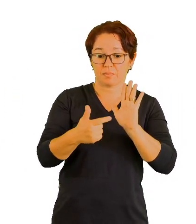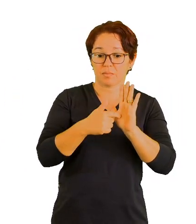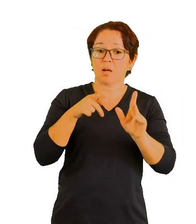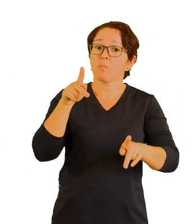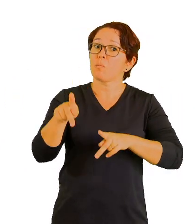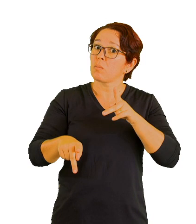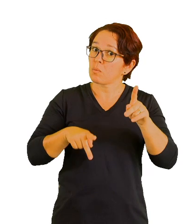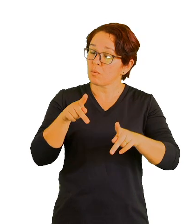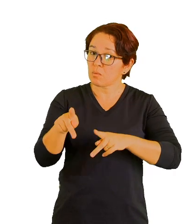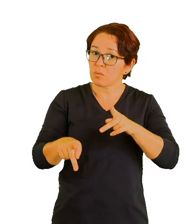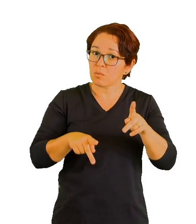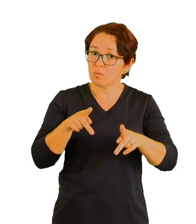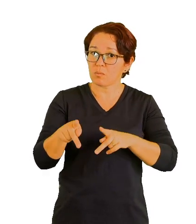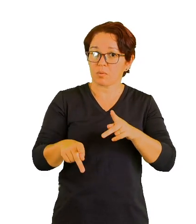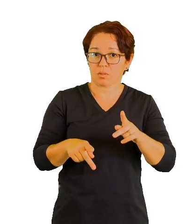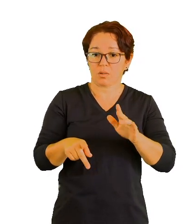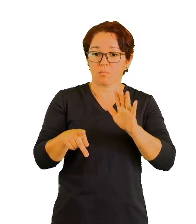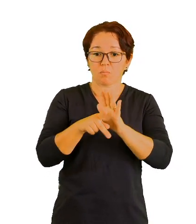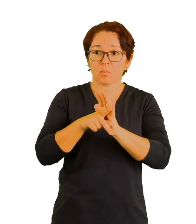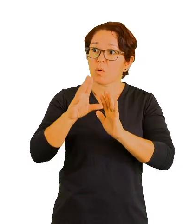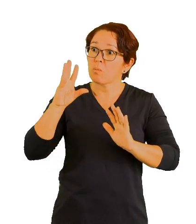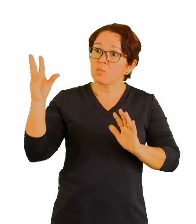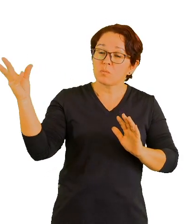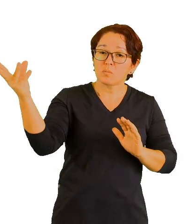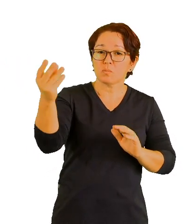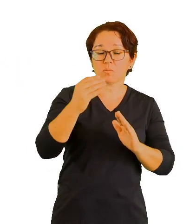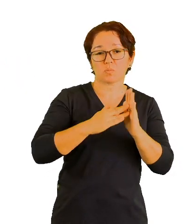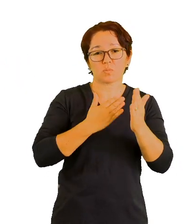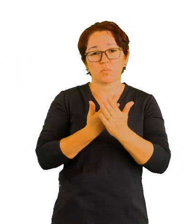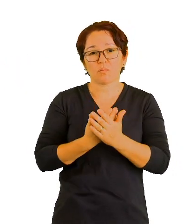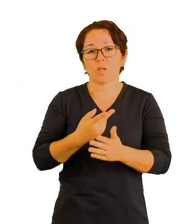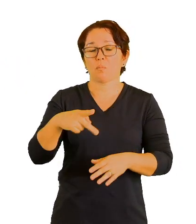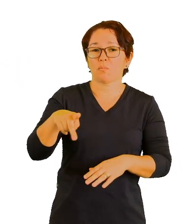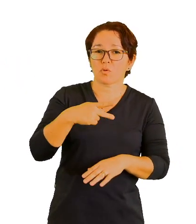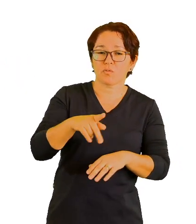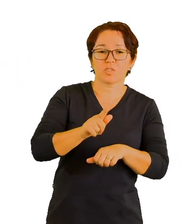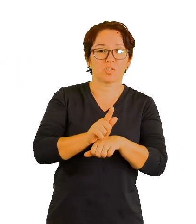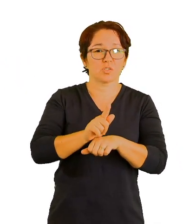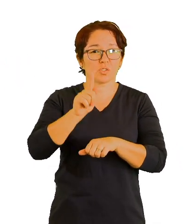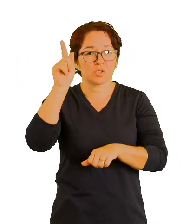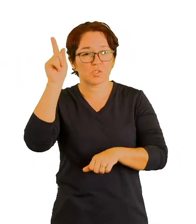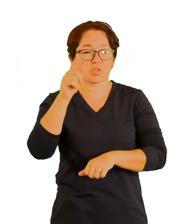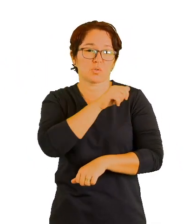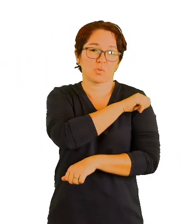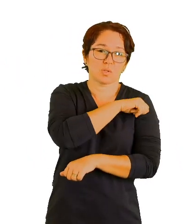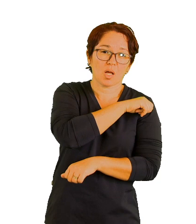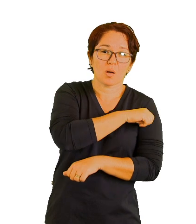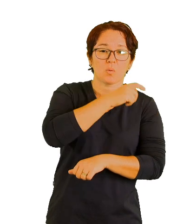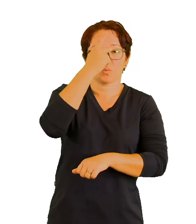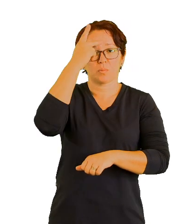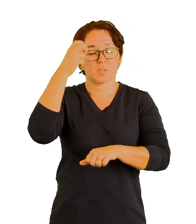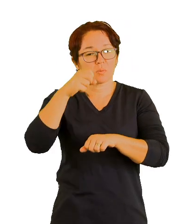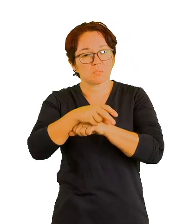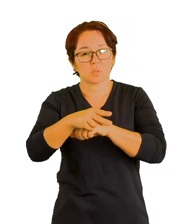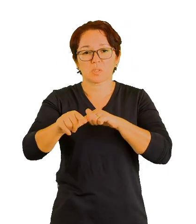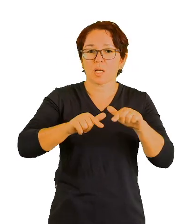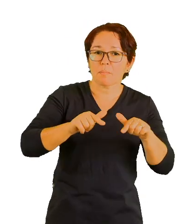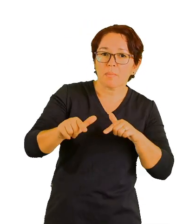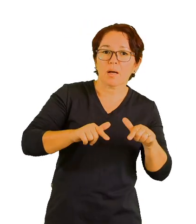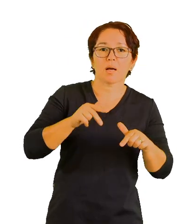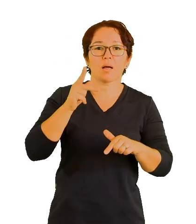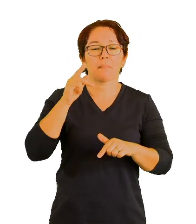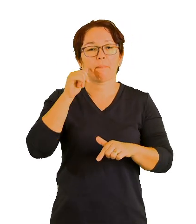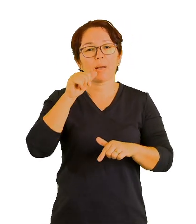diz respeito à comunidade escolar, aos gestores, professores, funcionários, alunos e pais. Os